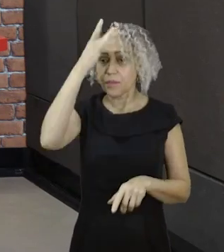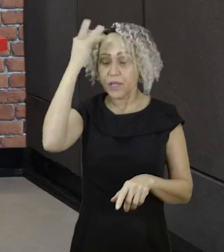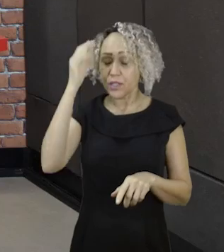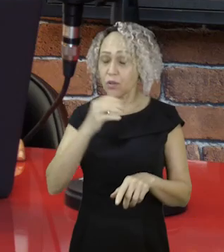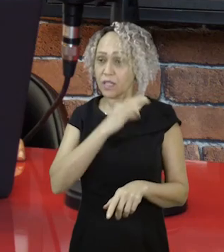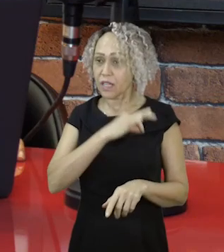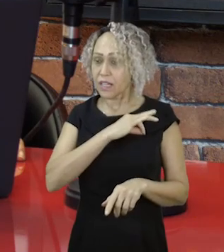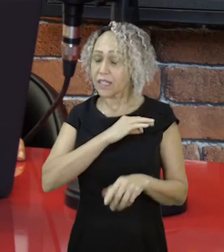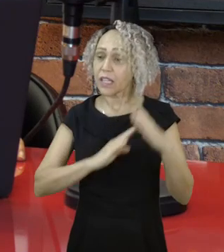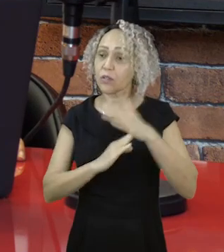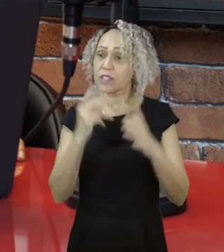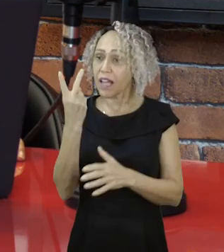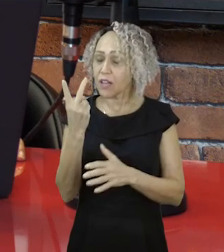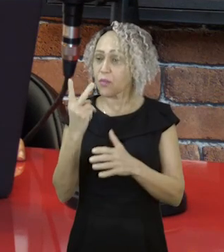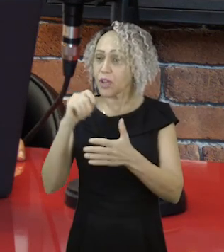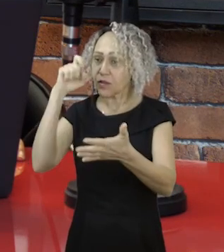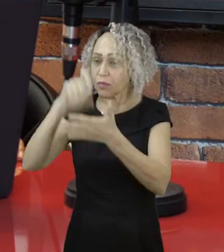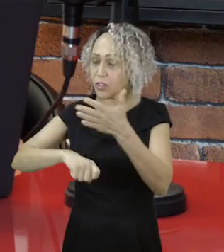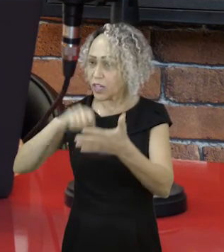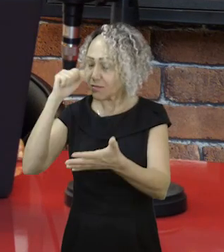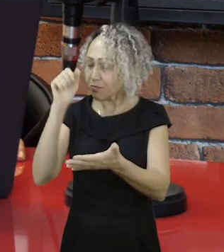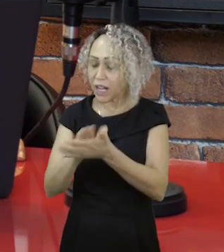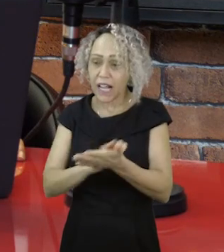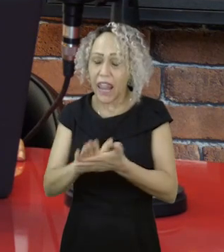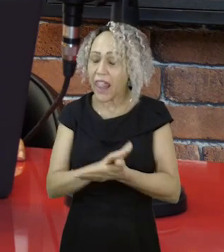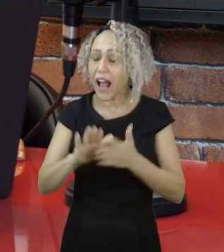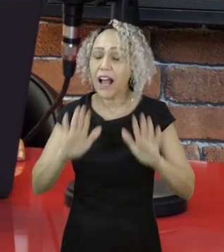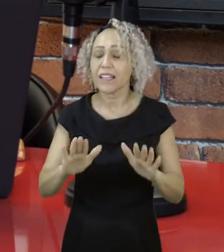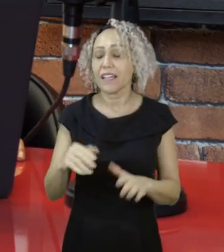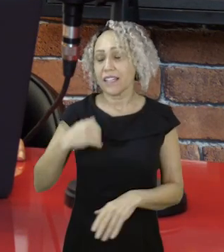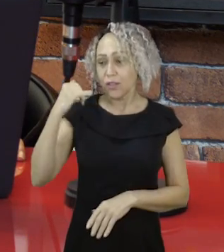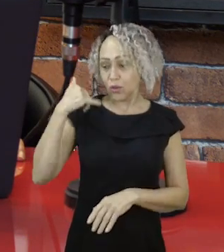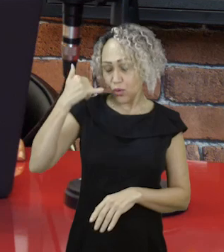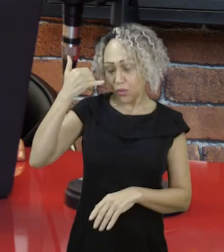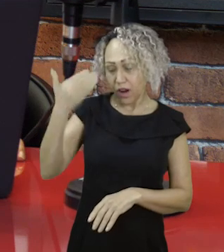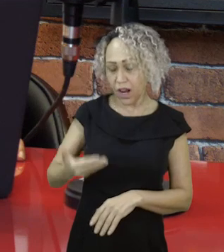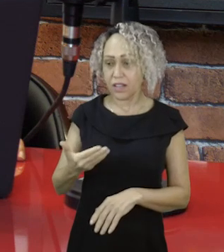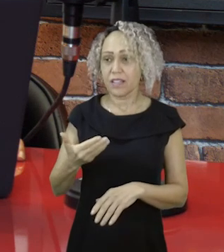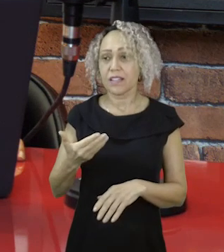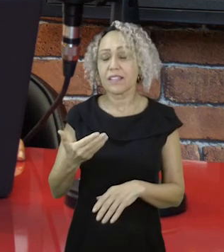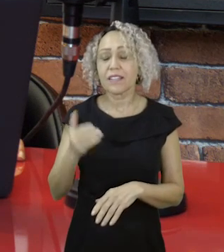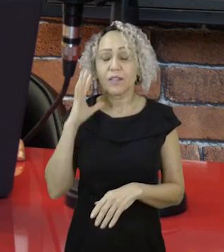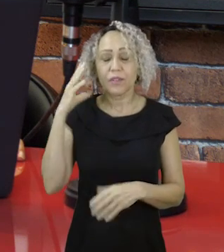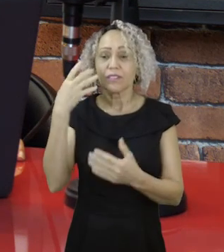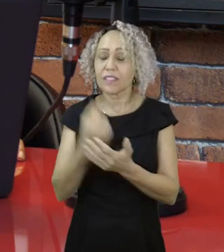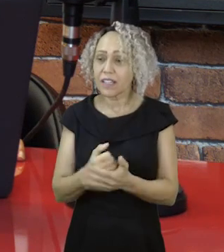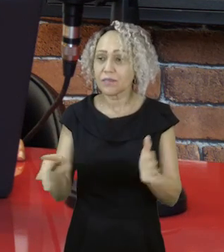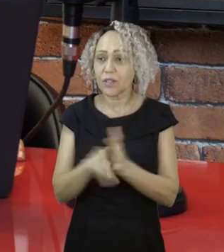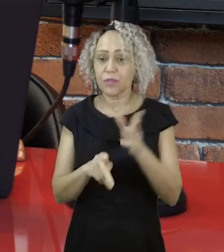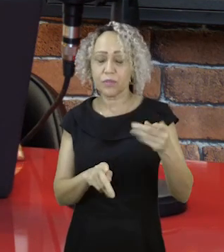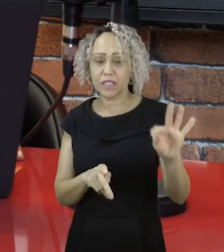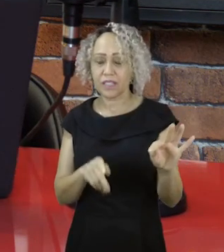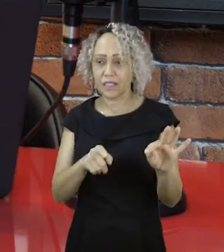muito mais. Eu sou Ju Matos e esse é o 13 Minutos, seu podcast semanal de notícias da Rede Povo de Comunicação do